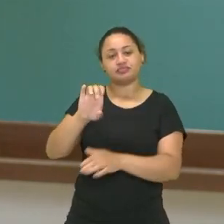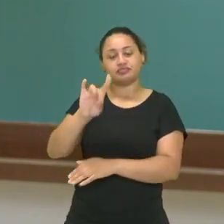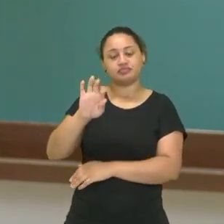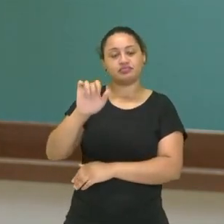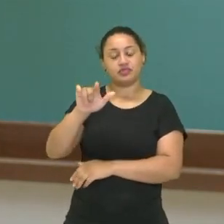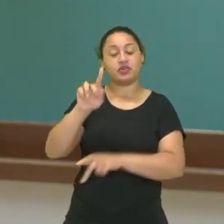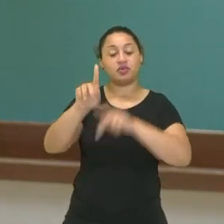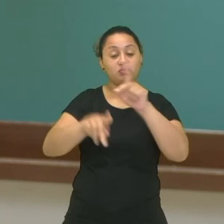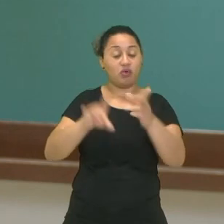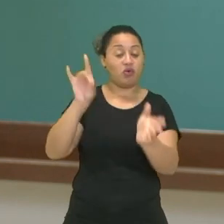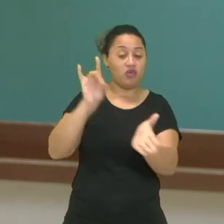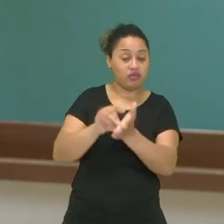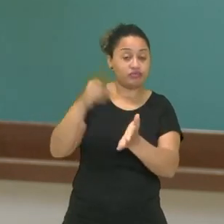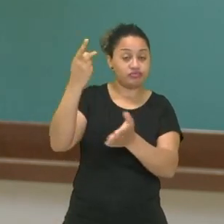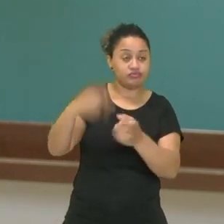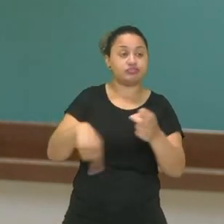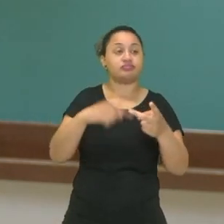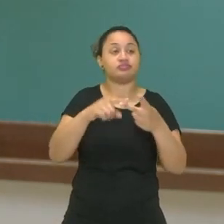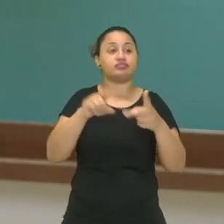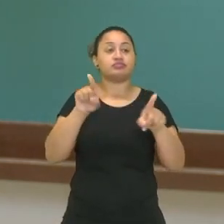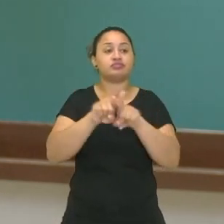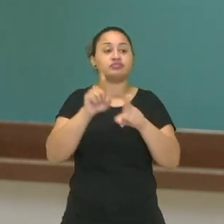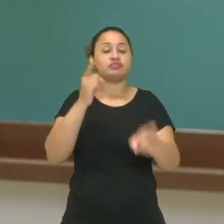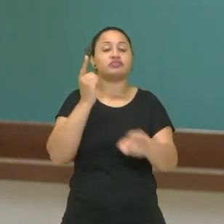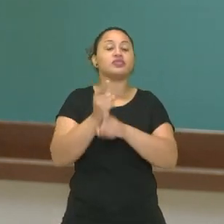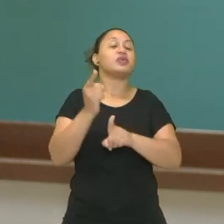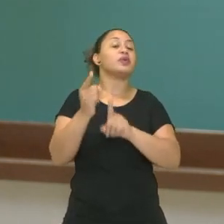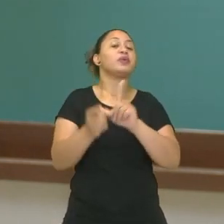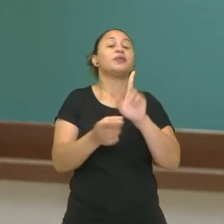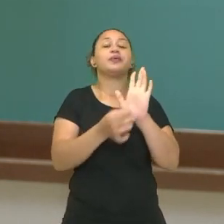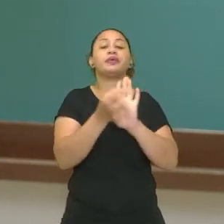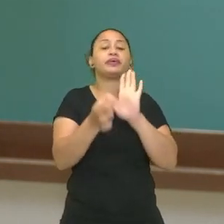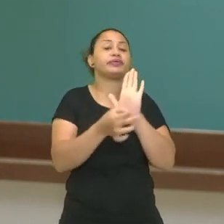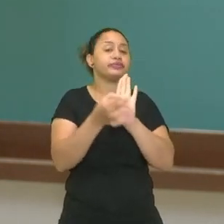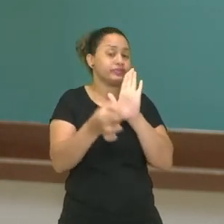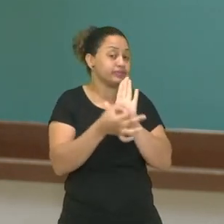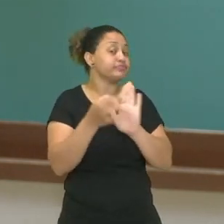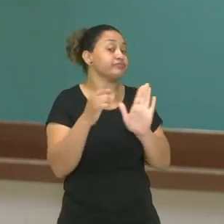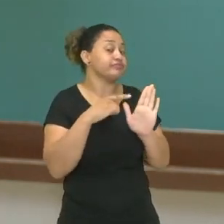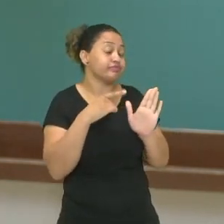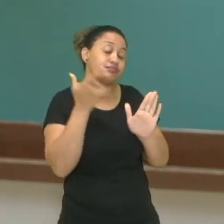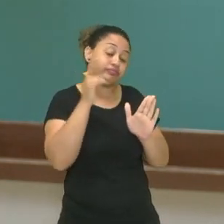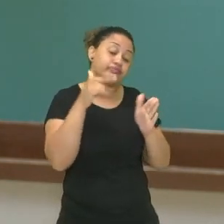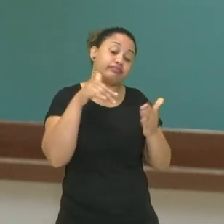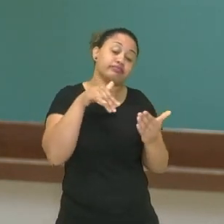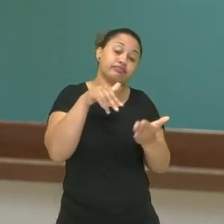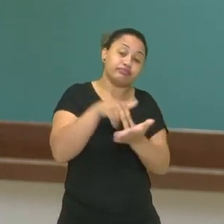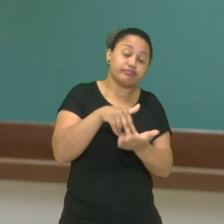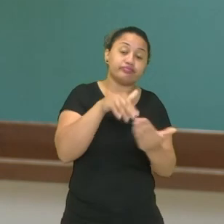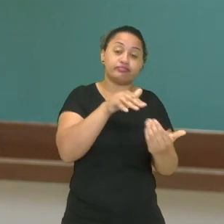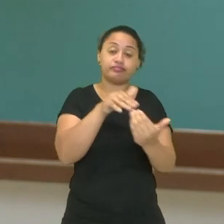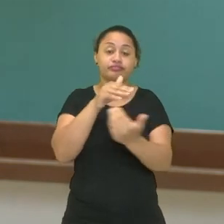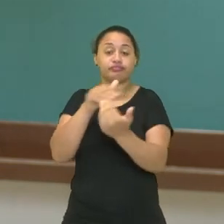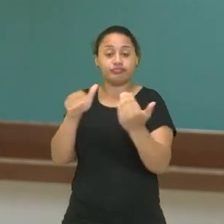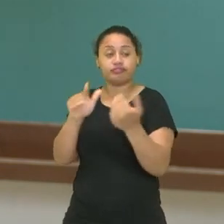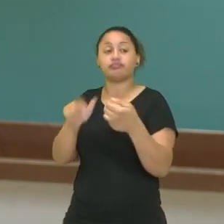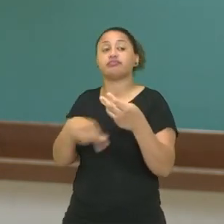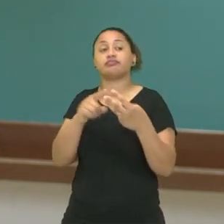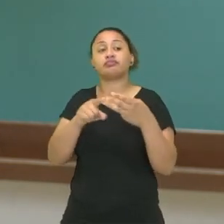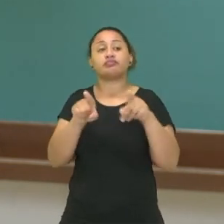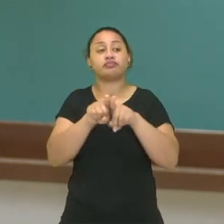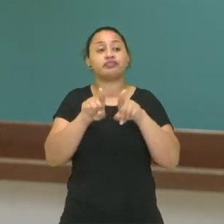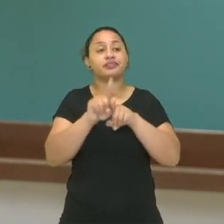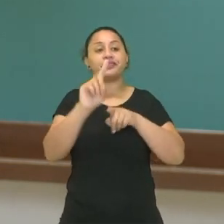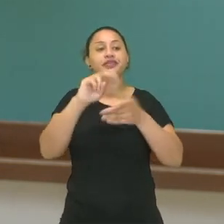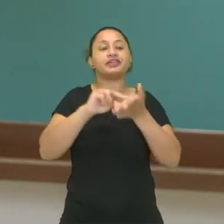originários, localizamos então os argumentos, como você bem viu ali, pudemos nos posicionar diante deles e inferimos o